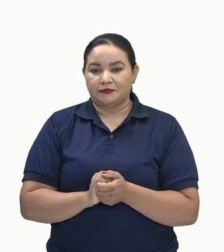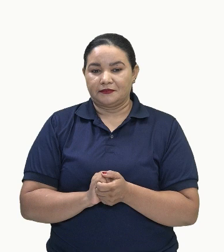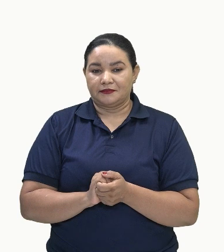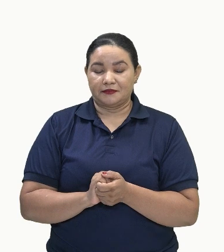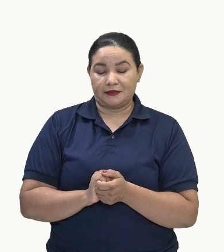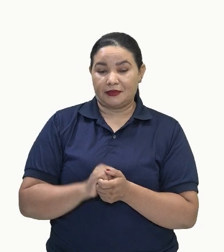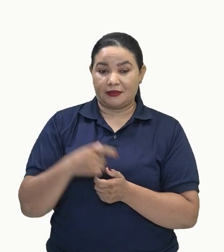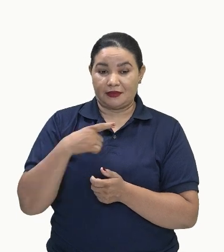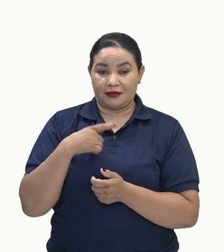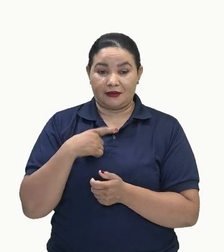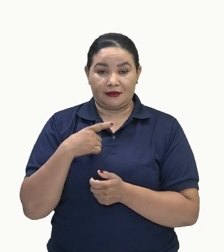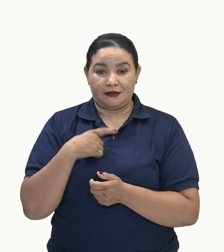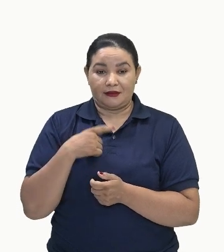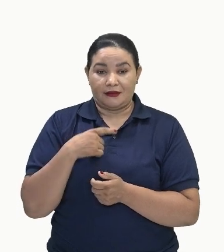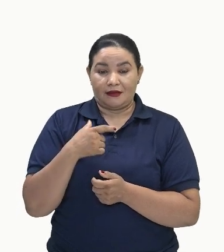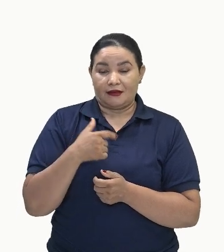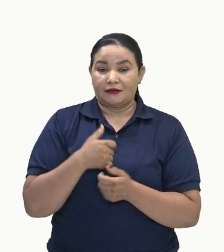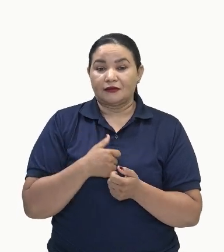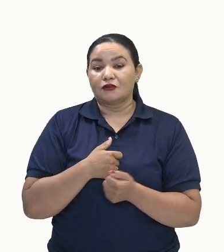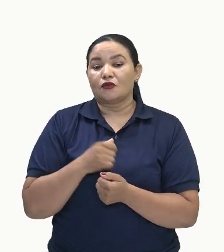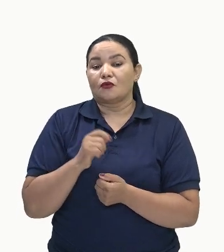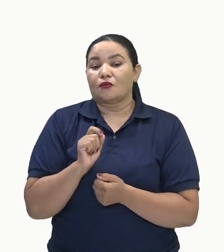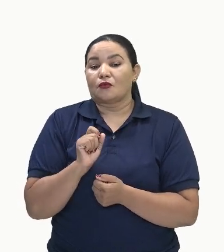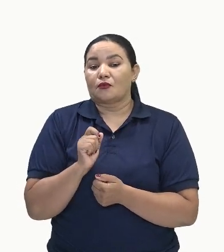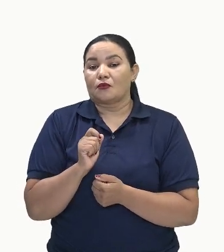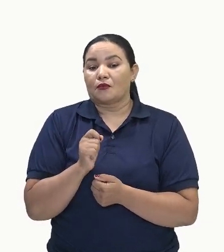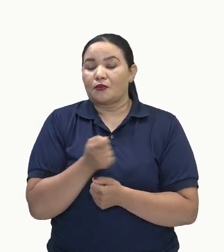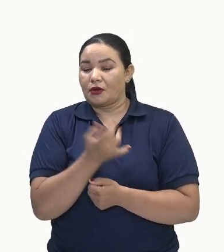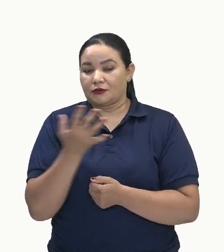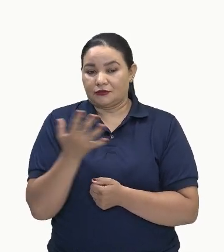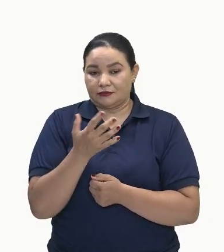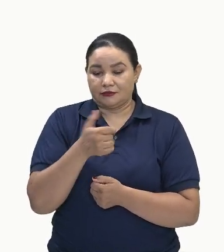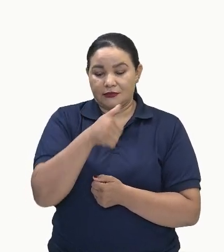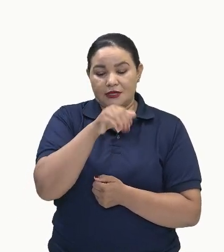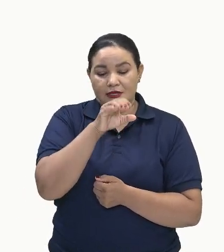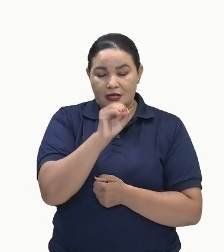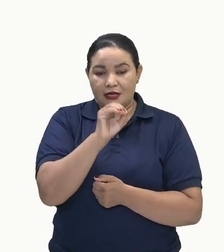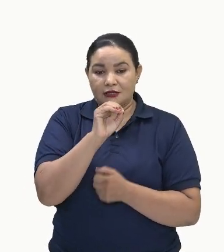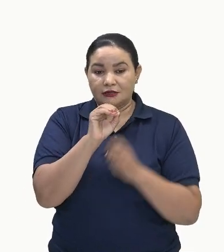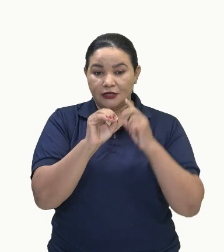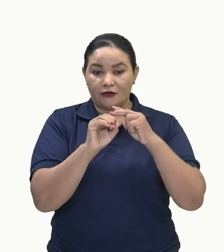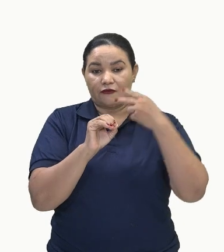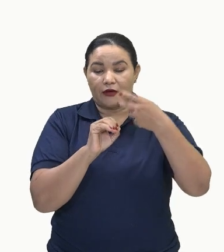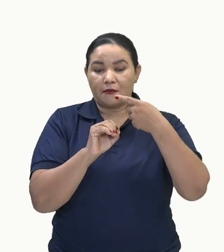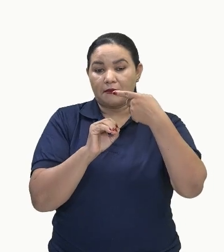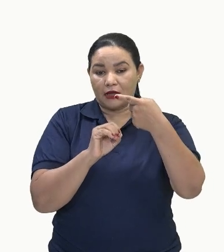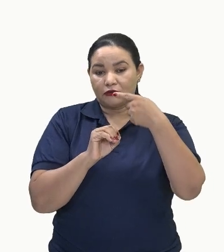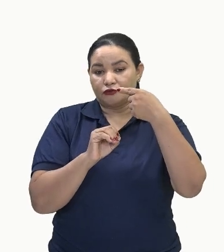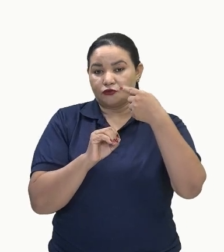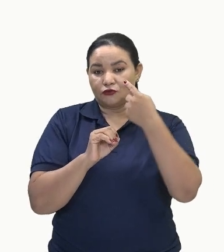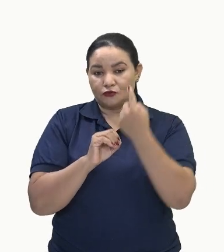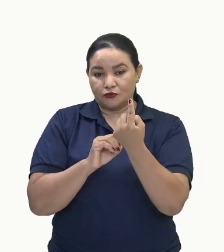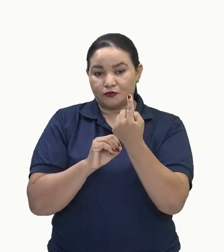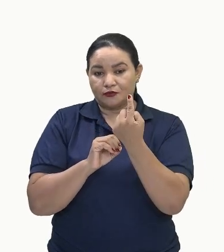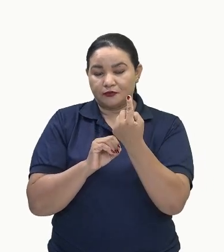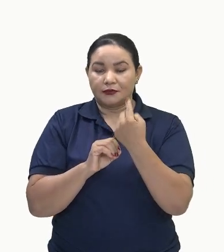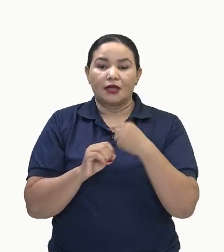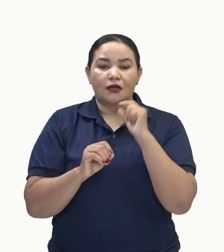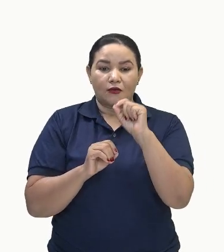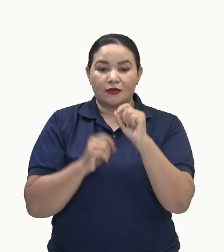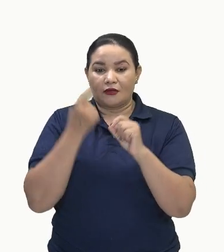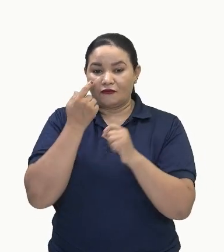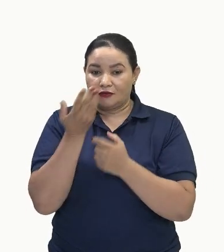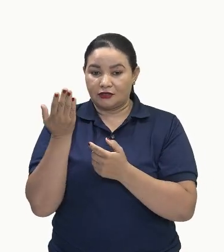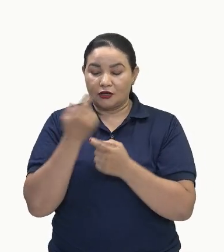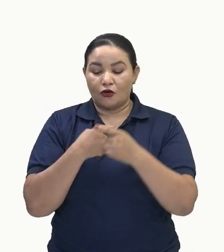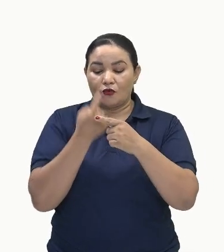Potência de base 10, olha só, nós temos aqui com o expoente menos 1. Quanto é 10 elevado na menos 1? 10 elevado a menos 1, pessoal, é a mesma coisa que 1 sobre 10, tá bom?